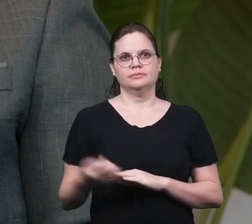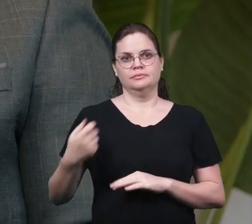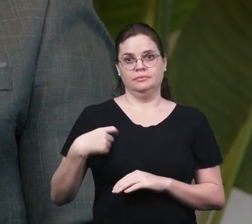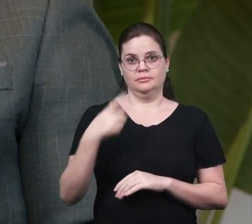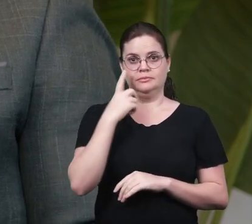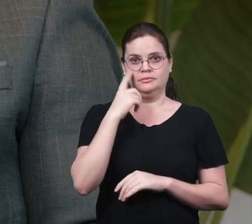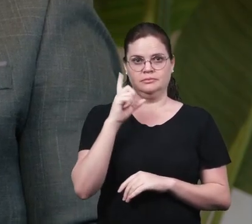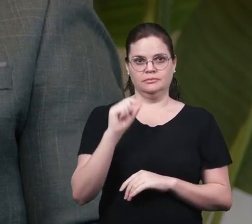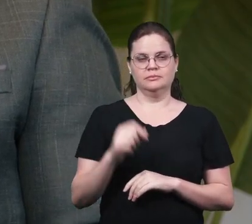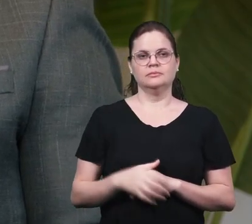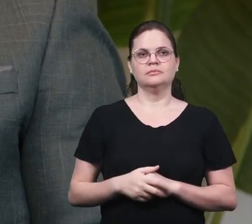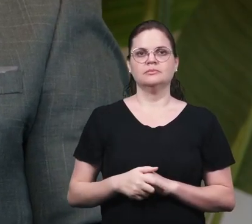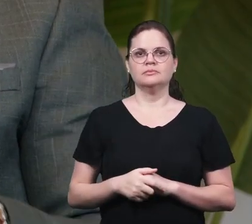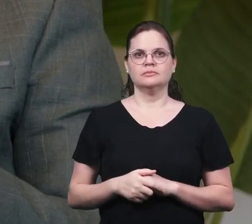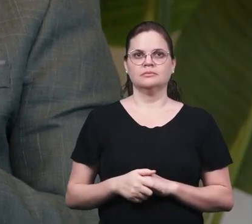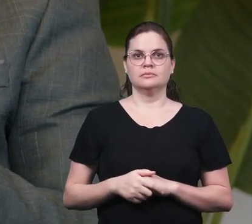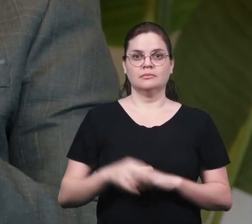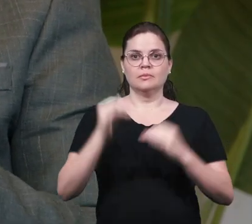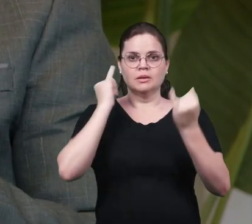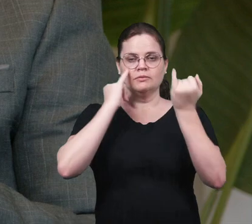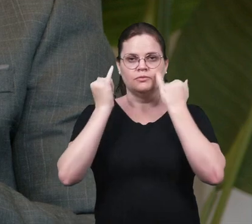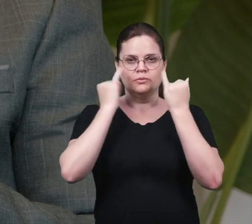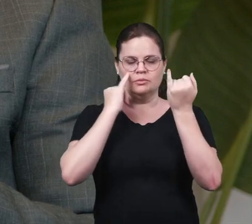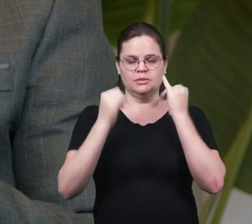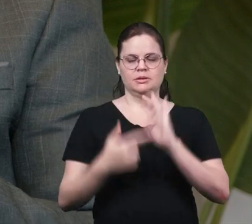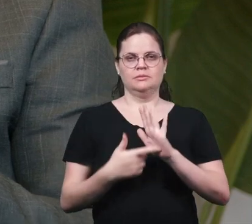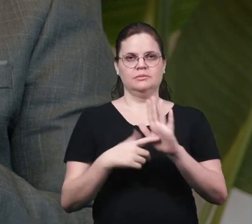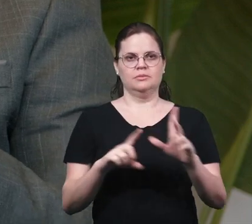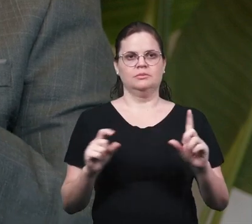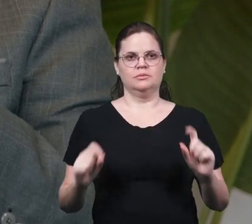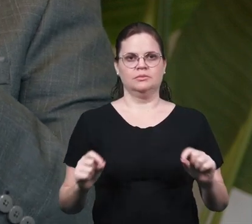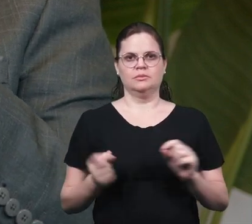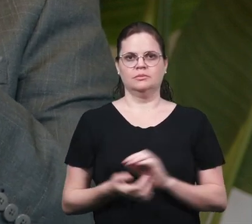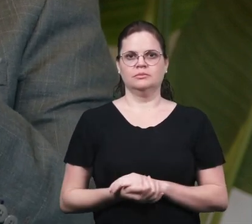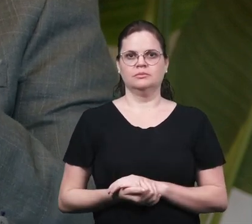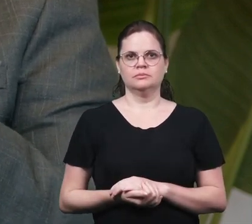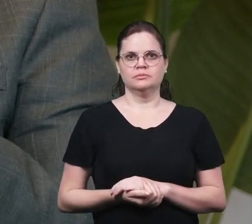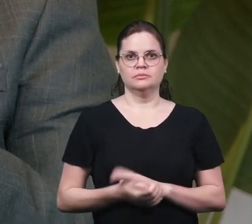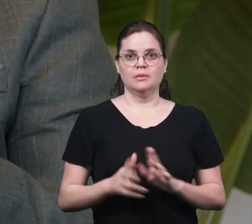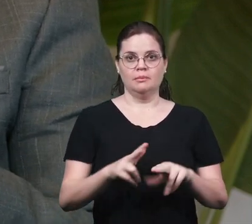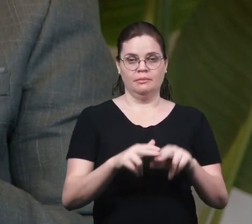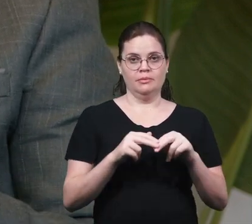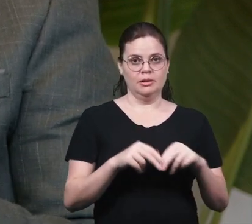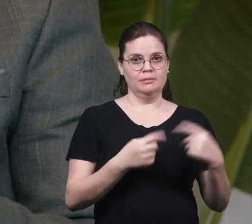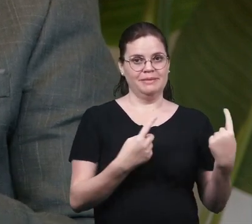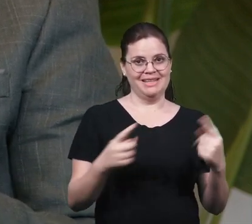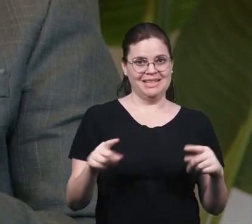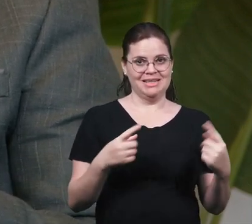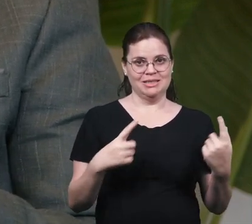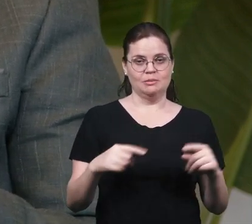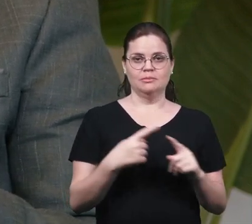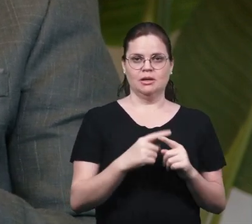irmãos, essa informação diz o seguinte: em virtude da perseguição